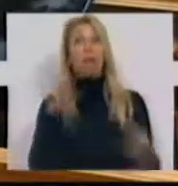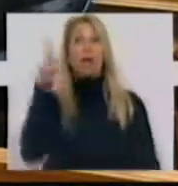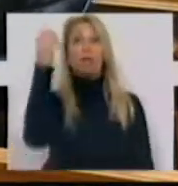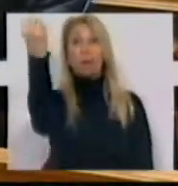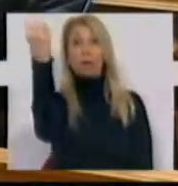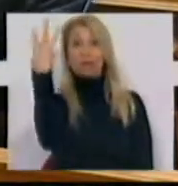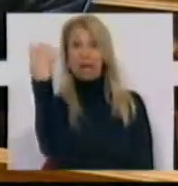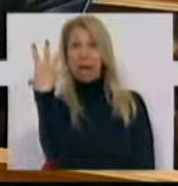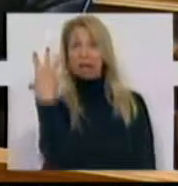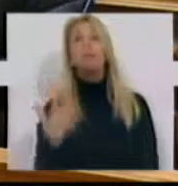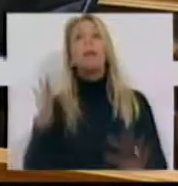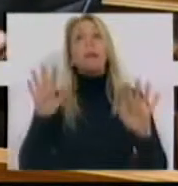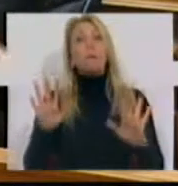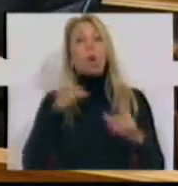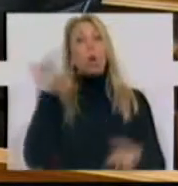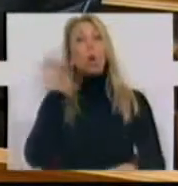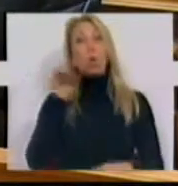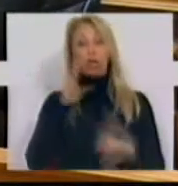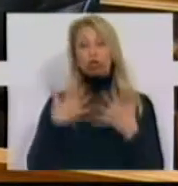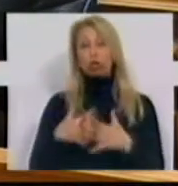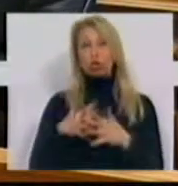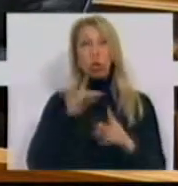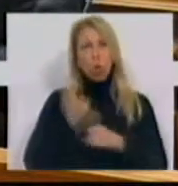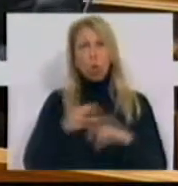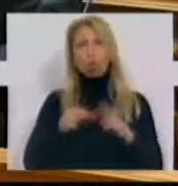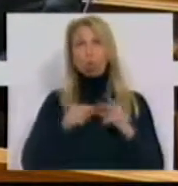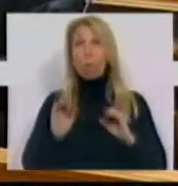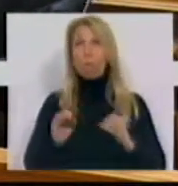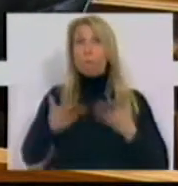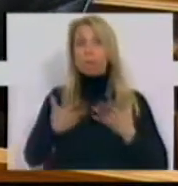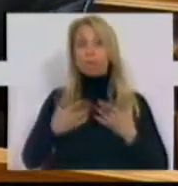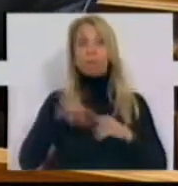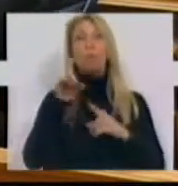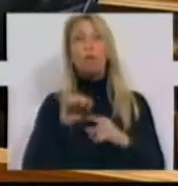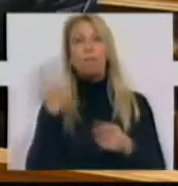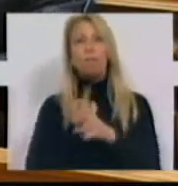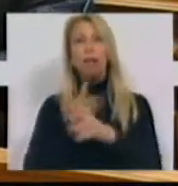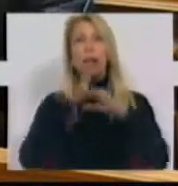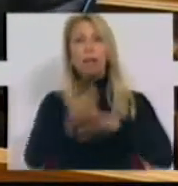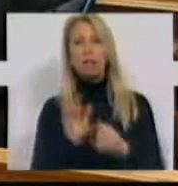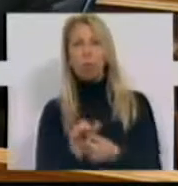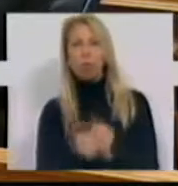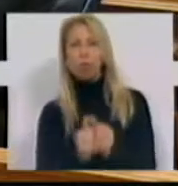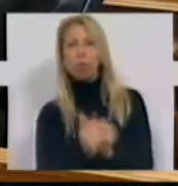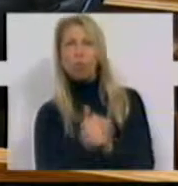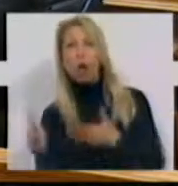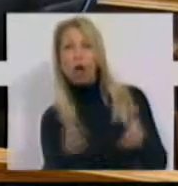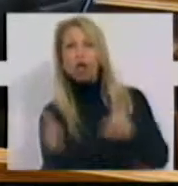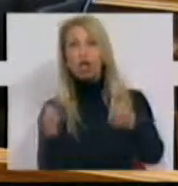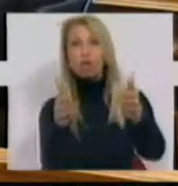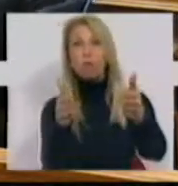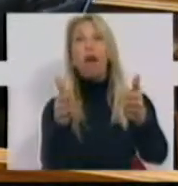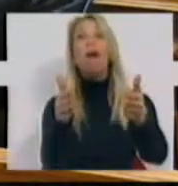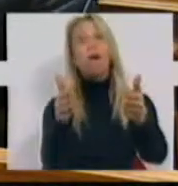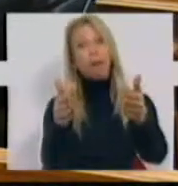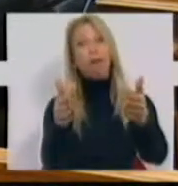a qualidade da infraestrutura, quer ao nível da sua construção de início, quer ao nível das várias intervenções de correção e melhoria dos seus traçados, é